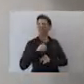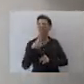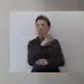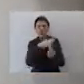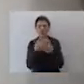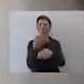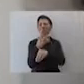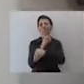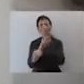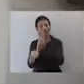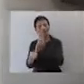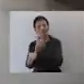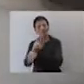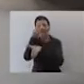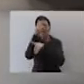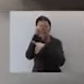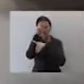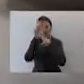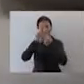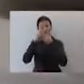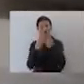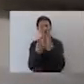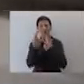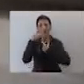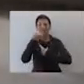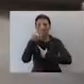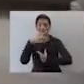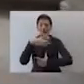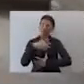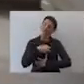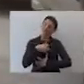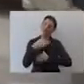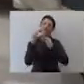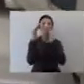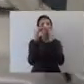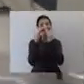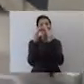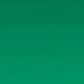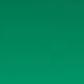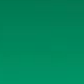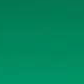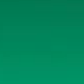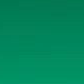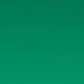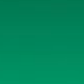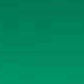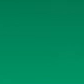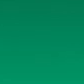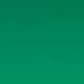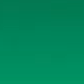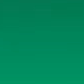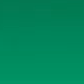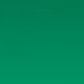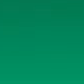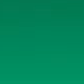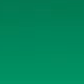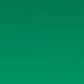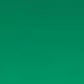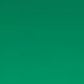enquanto você recebe todo o cuidado. Hospital Unimed, para você se sentir em casa.